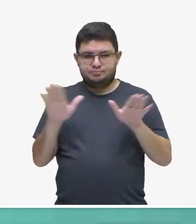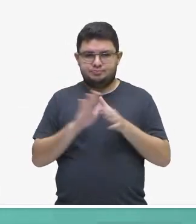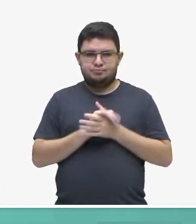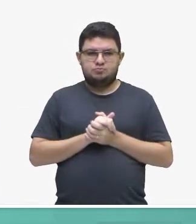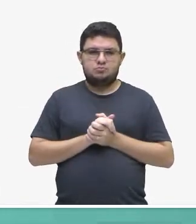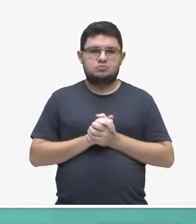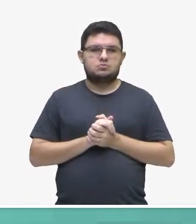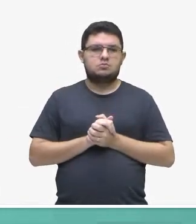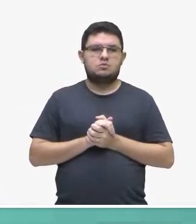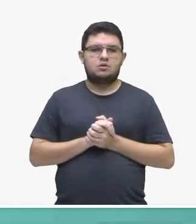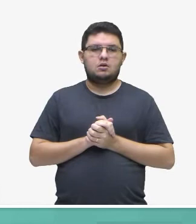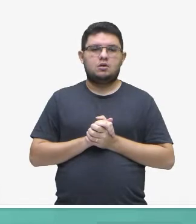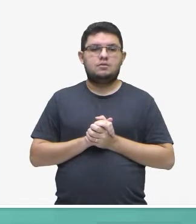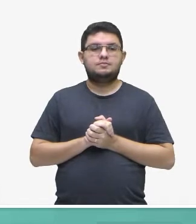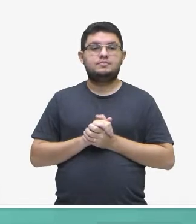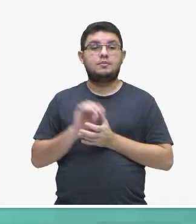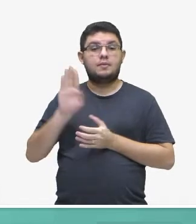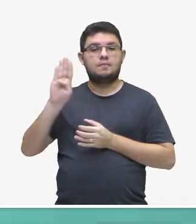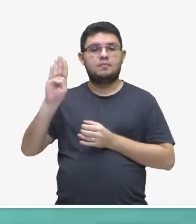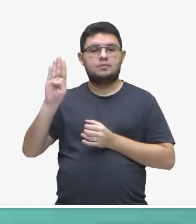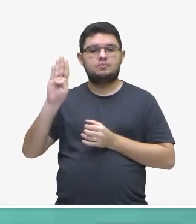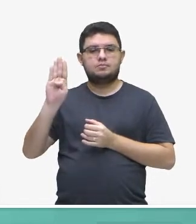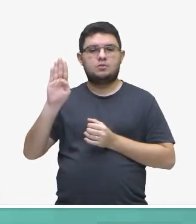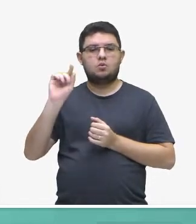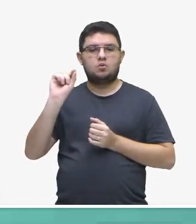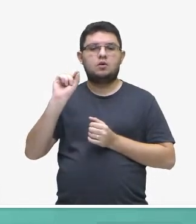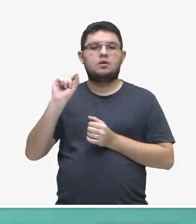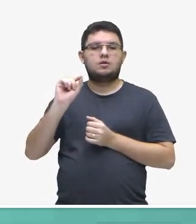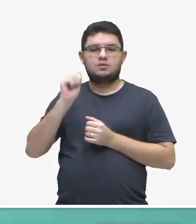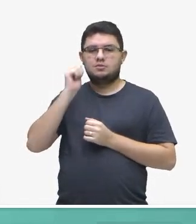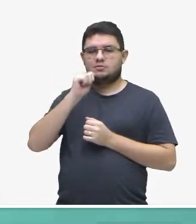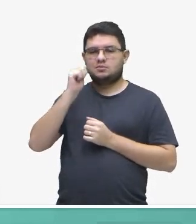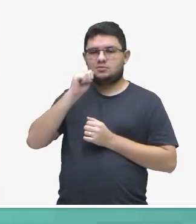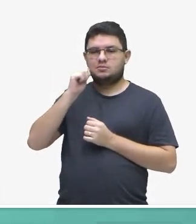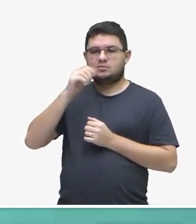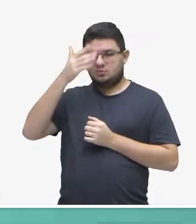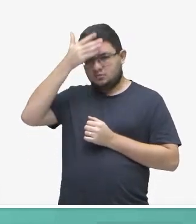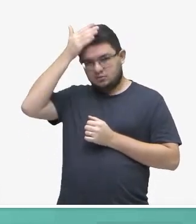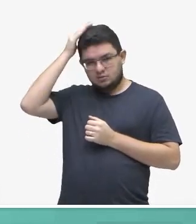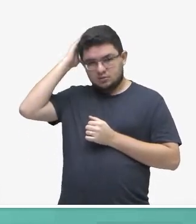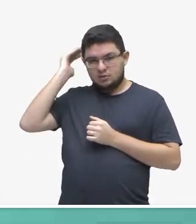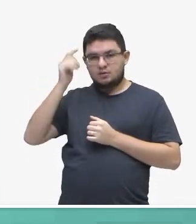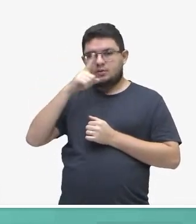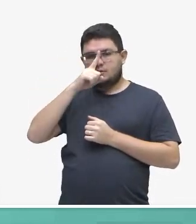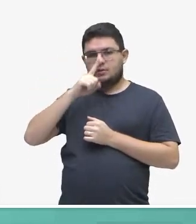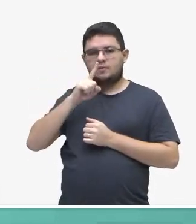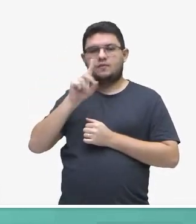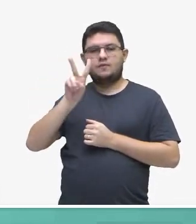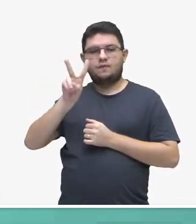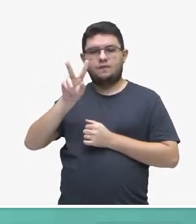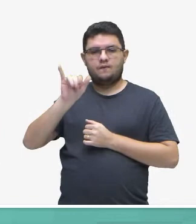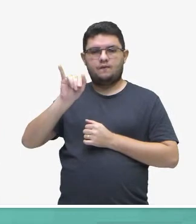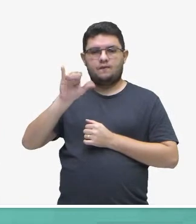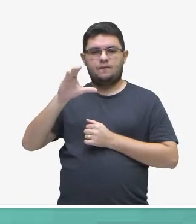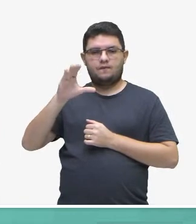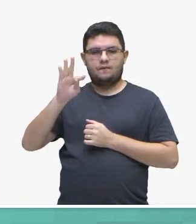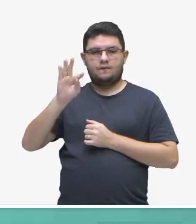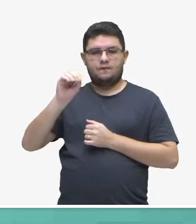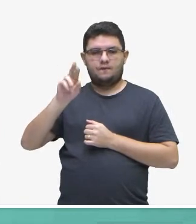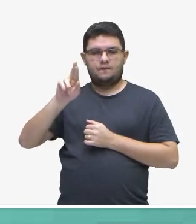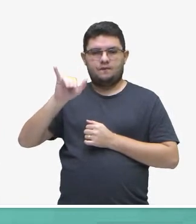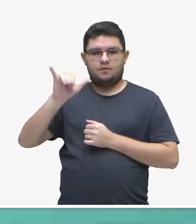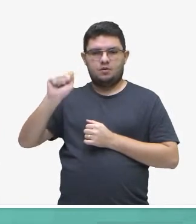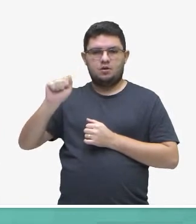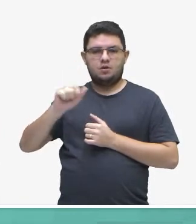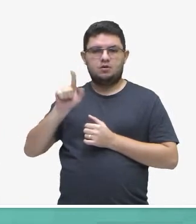A letter B, nós temos a mesma personagem, Vitória, né? Olha só, tem até uma dica na imagem aqui, né, dos 15 minutes, que